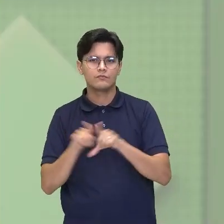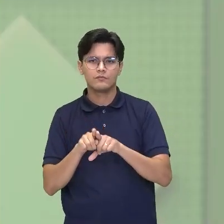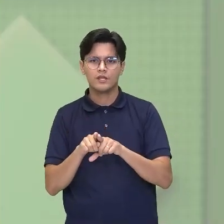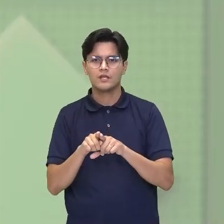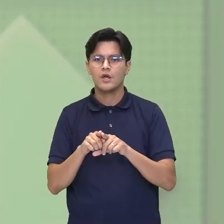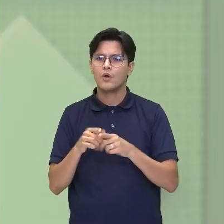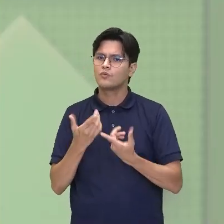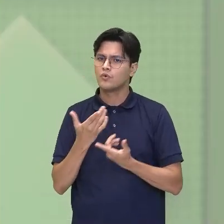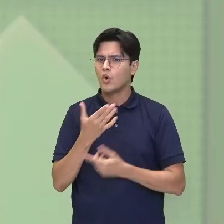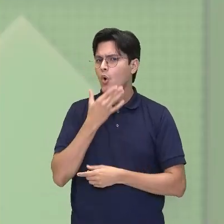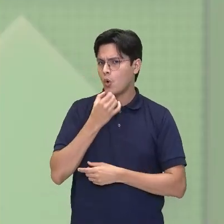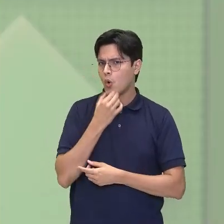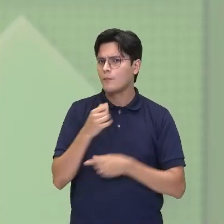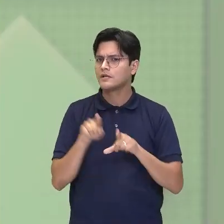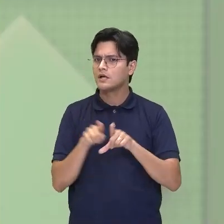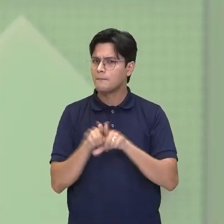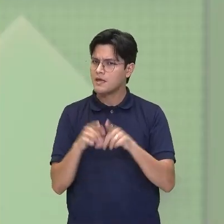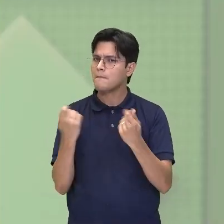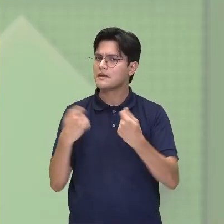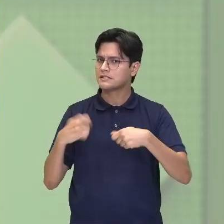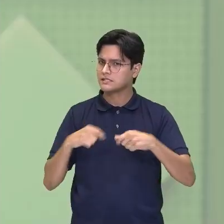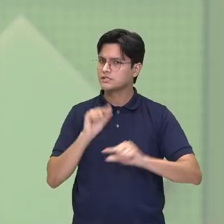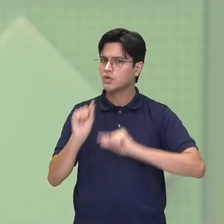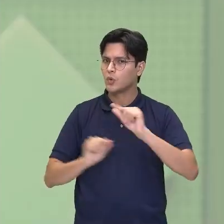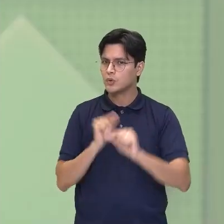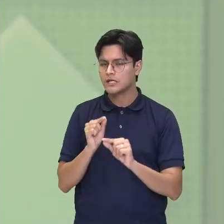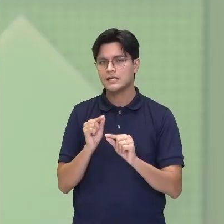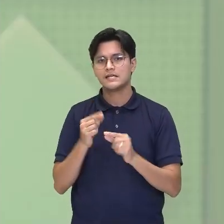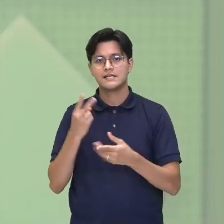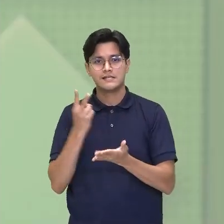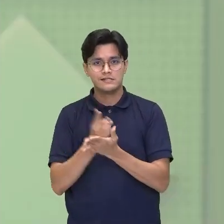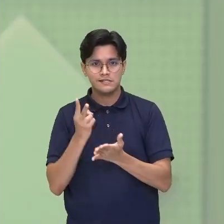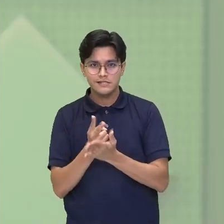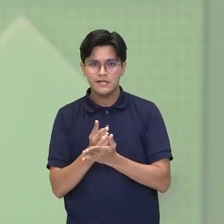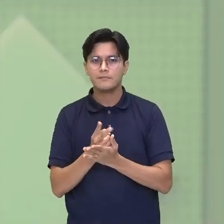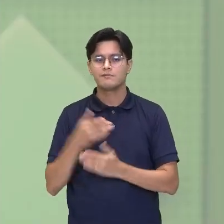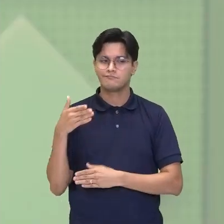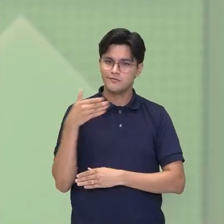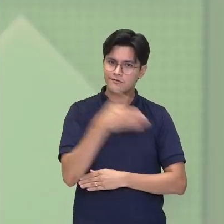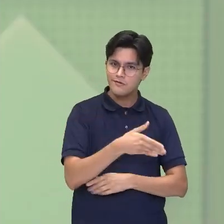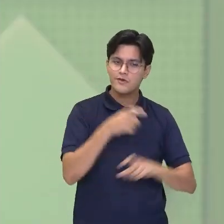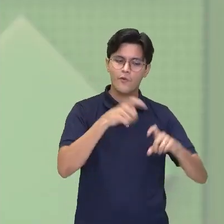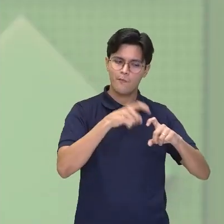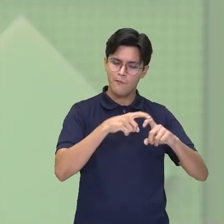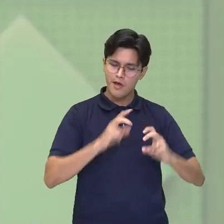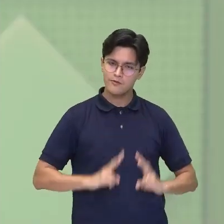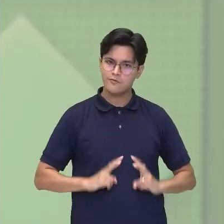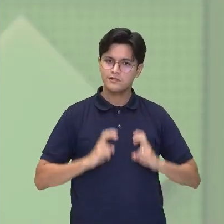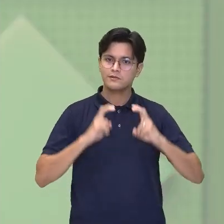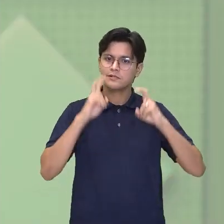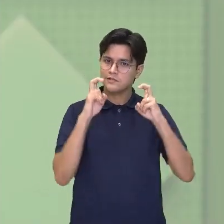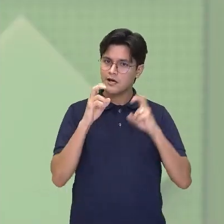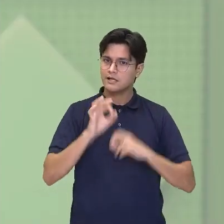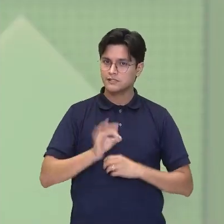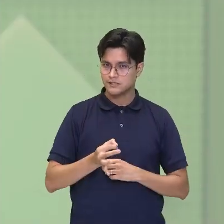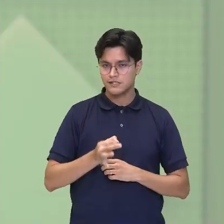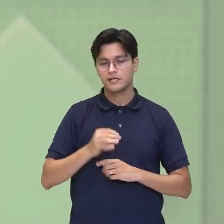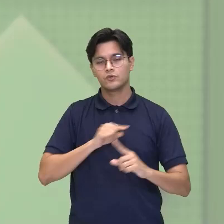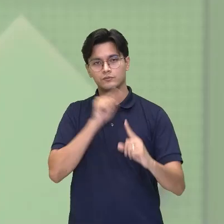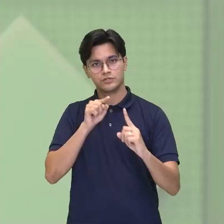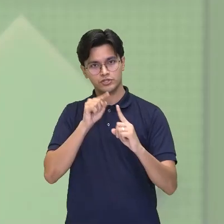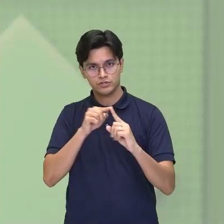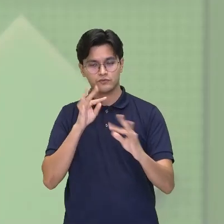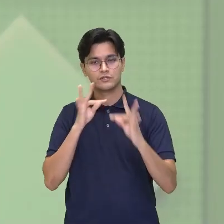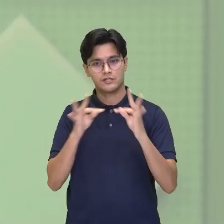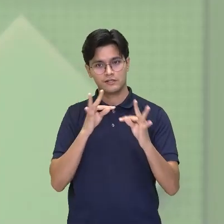homens, né, precisam manter os seus exames sempre em dia, as consultas médicas sempre em dia, para tratar e também para